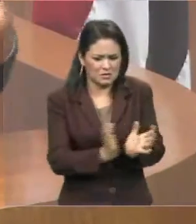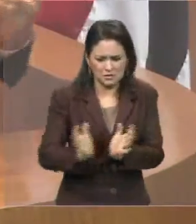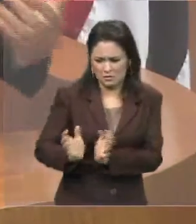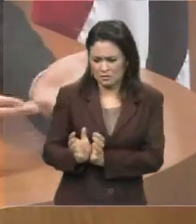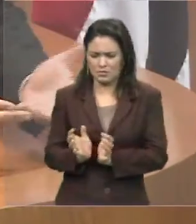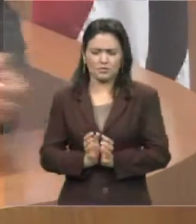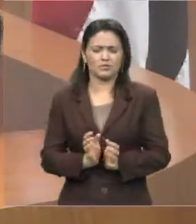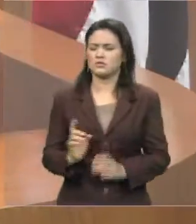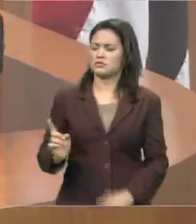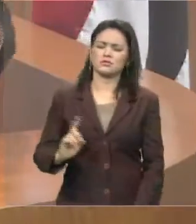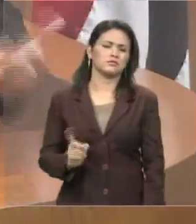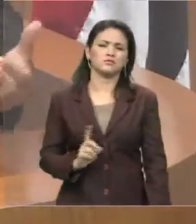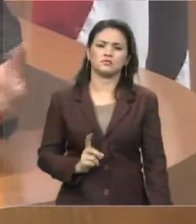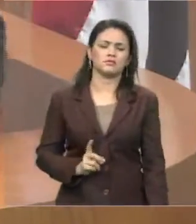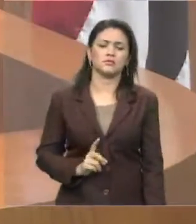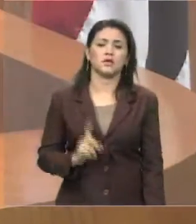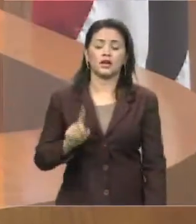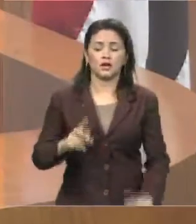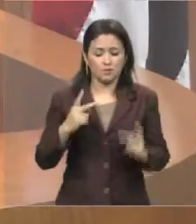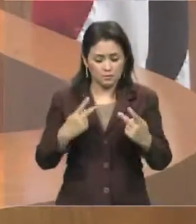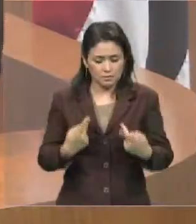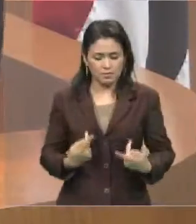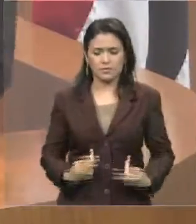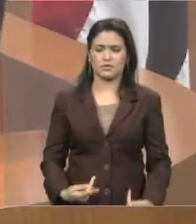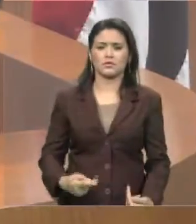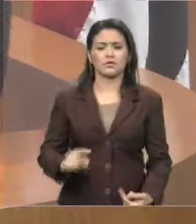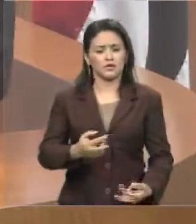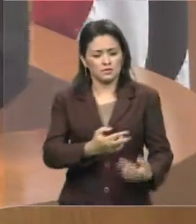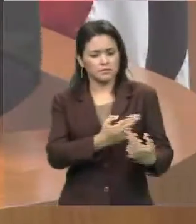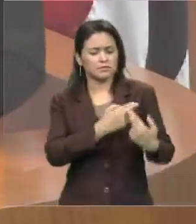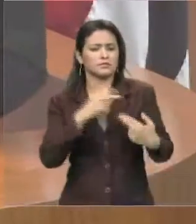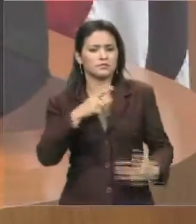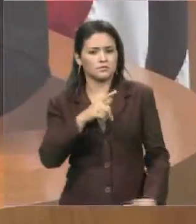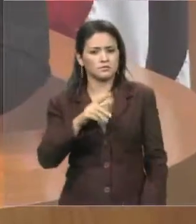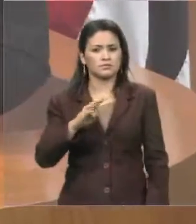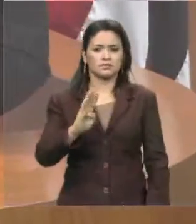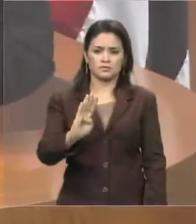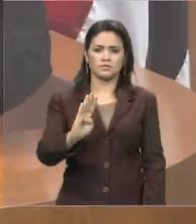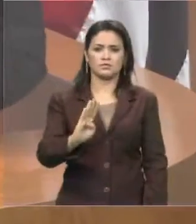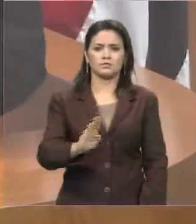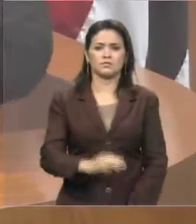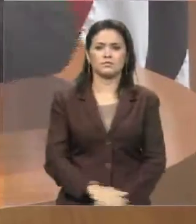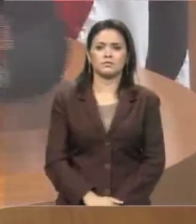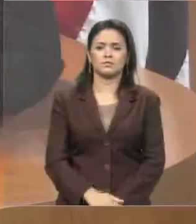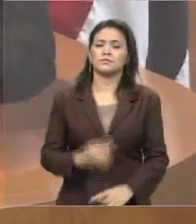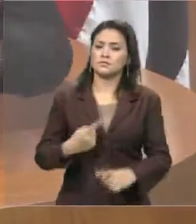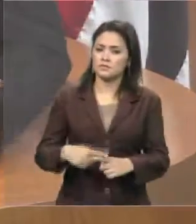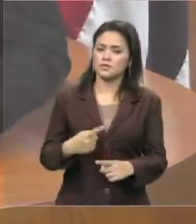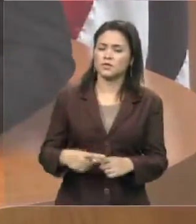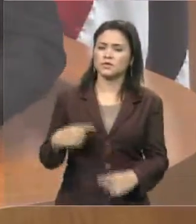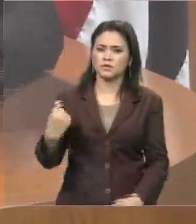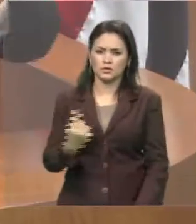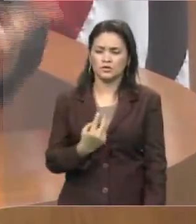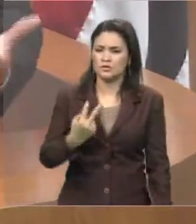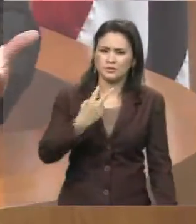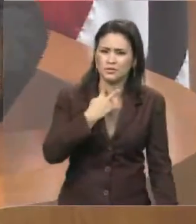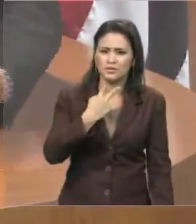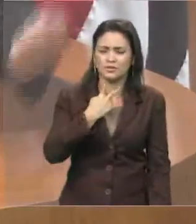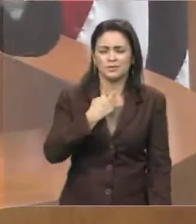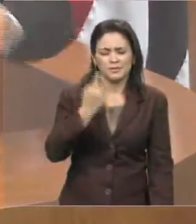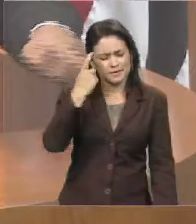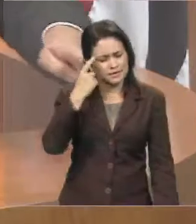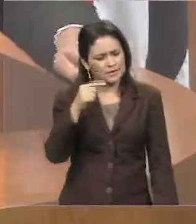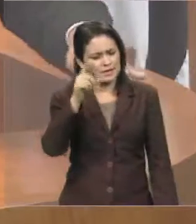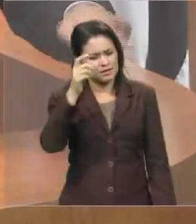questão partidária, isso é uma questão humana, isso é uma questão de responsabilidade pública. Porque não se pode tratar as pessoas